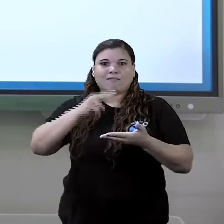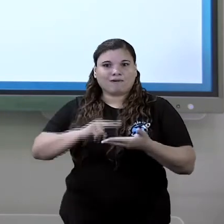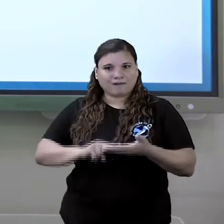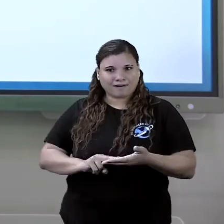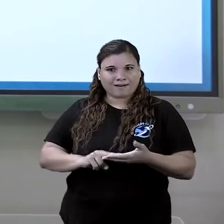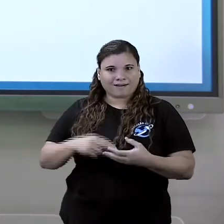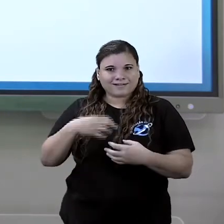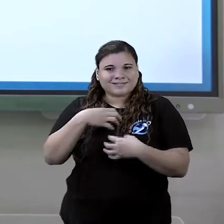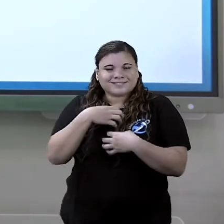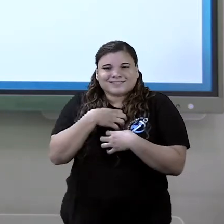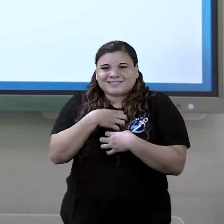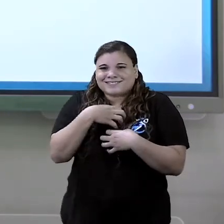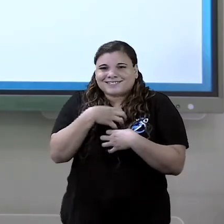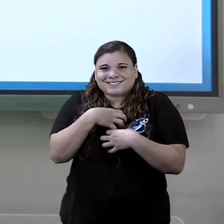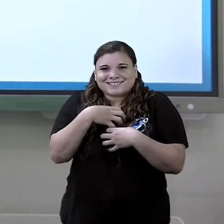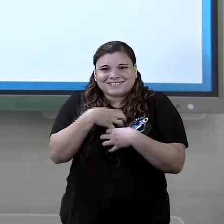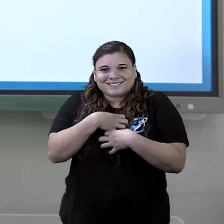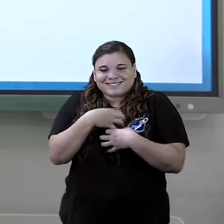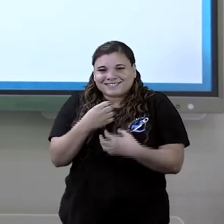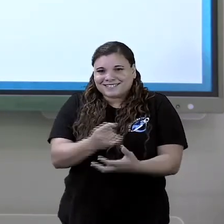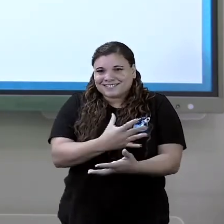WhatsApp.